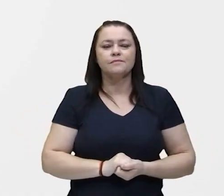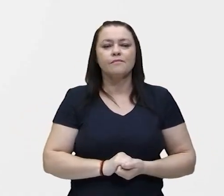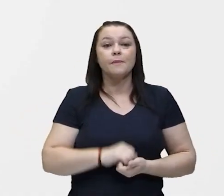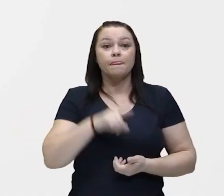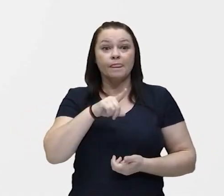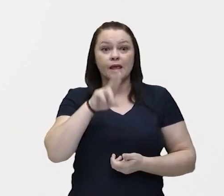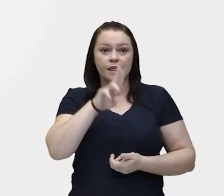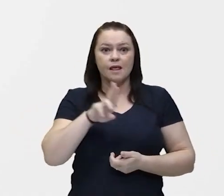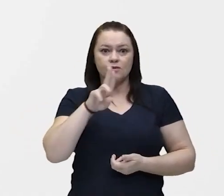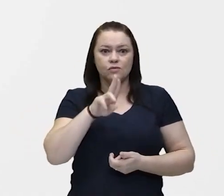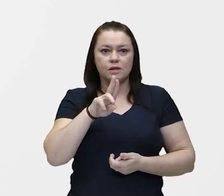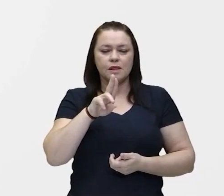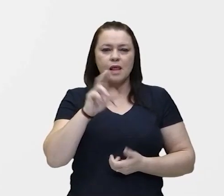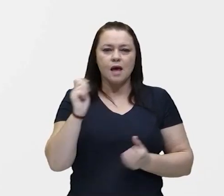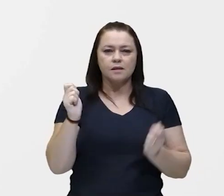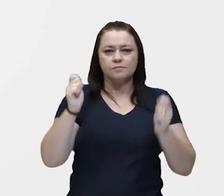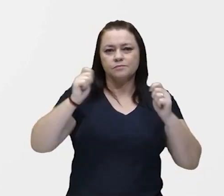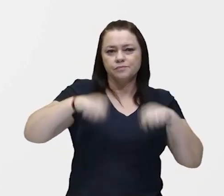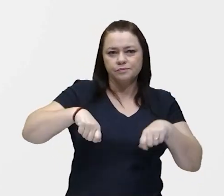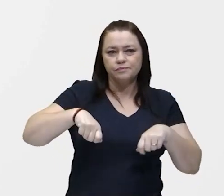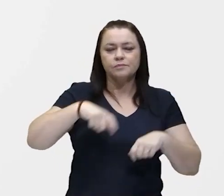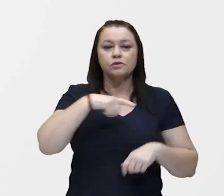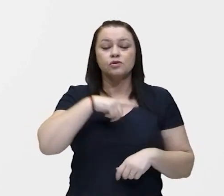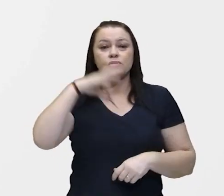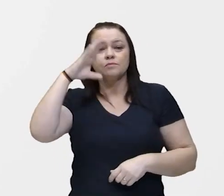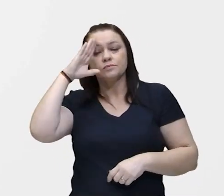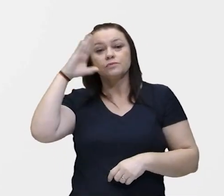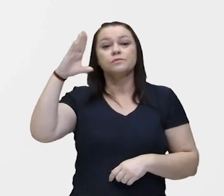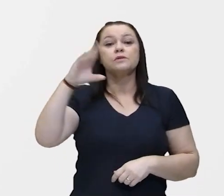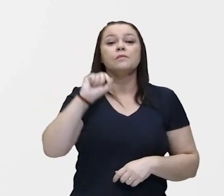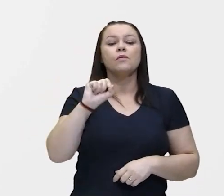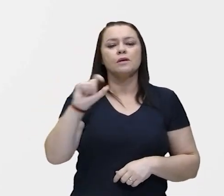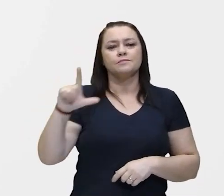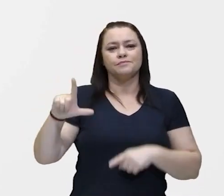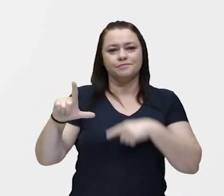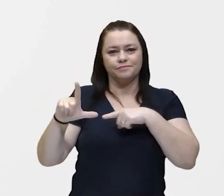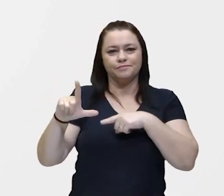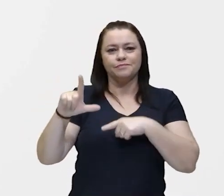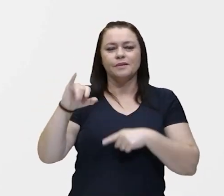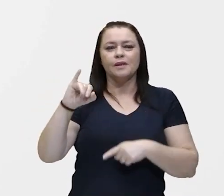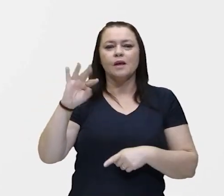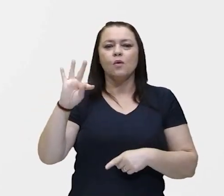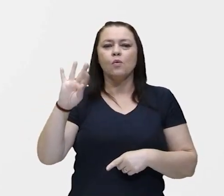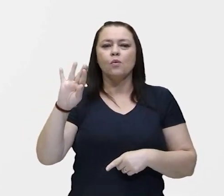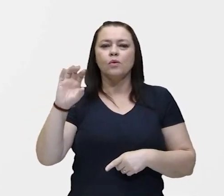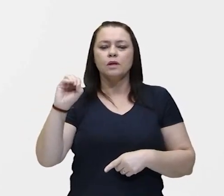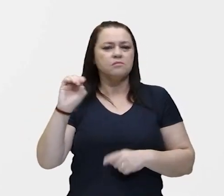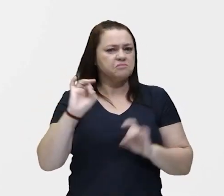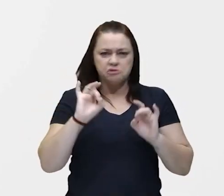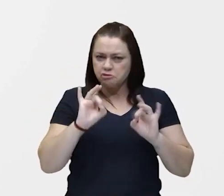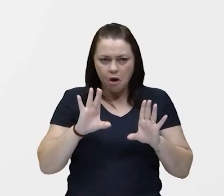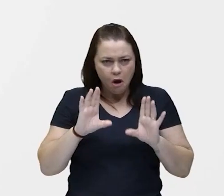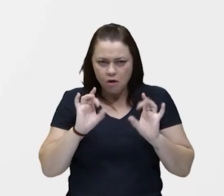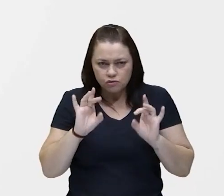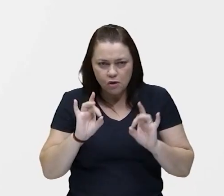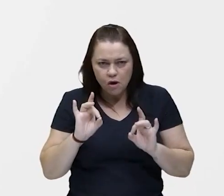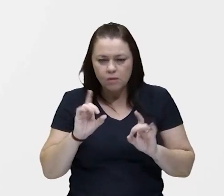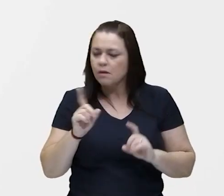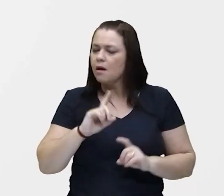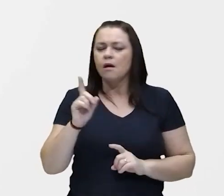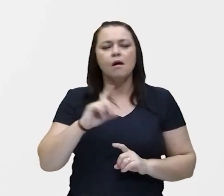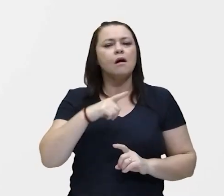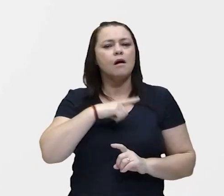unidades de capacidade nós temos como unidade principal quem? O litro. Muito bem. Mas só existe o litro, professor? Não. Nós temos o